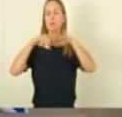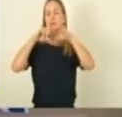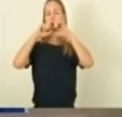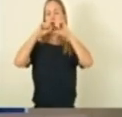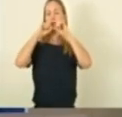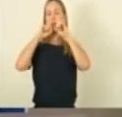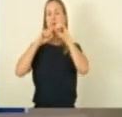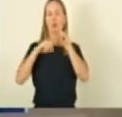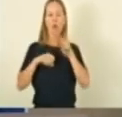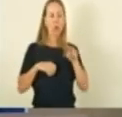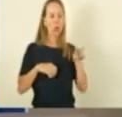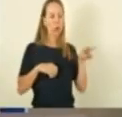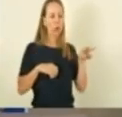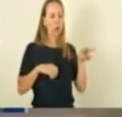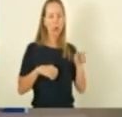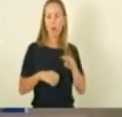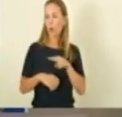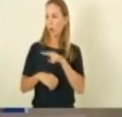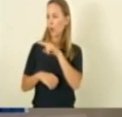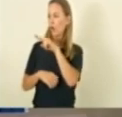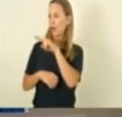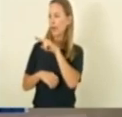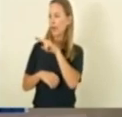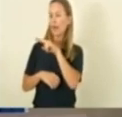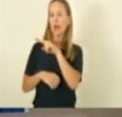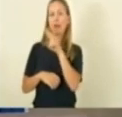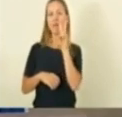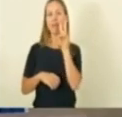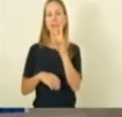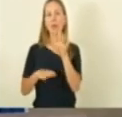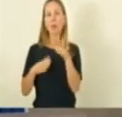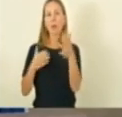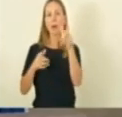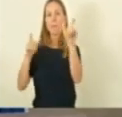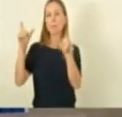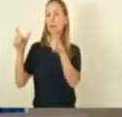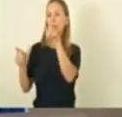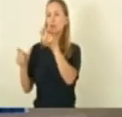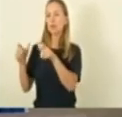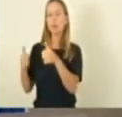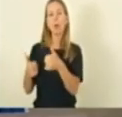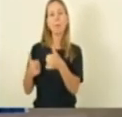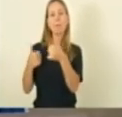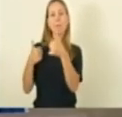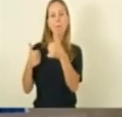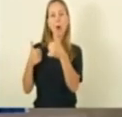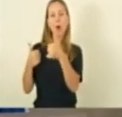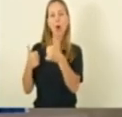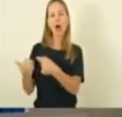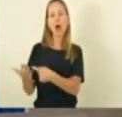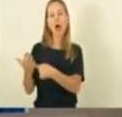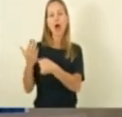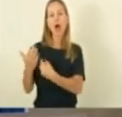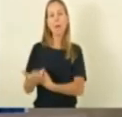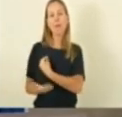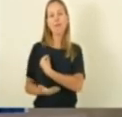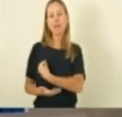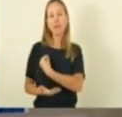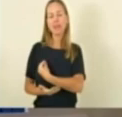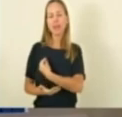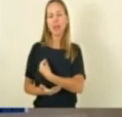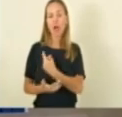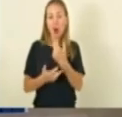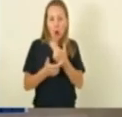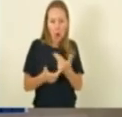lado, distinguir quem são aquelas pessoas que valem a pena e que não valem a pena, aquilo que vale a pena você fazer e aquilo que